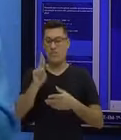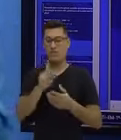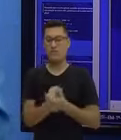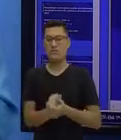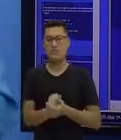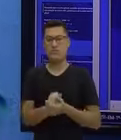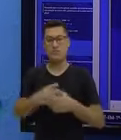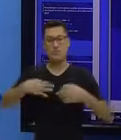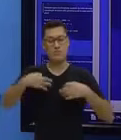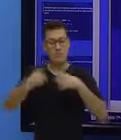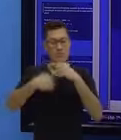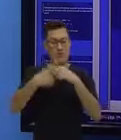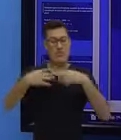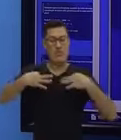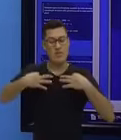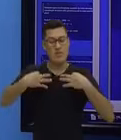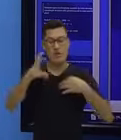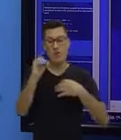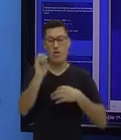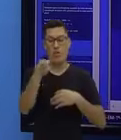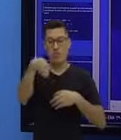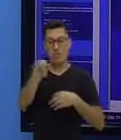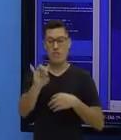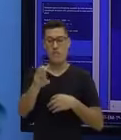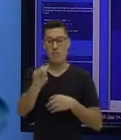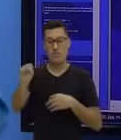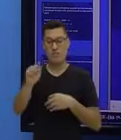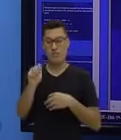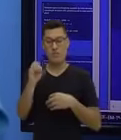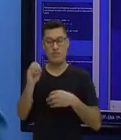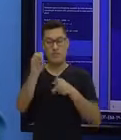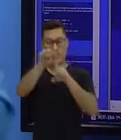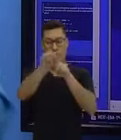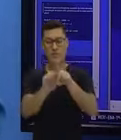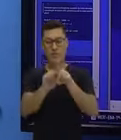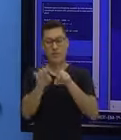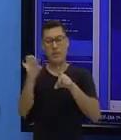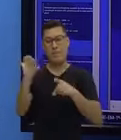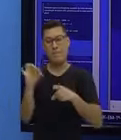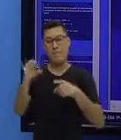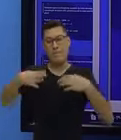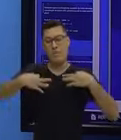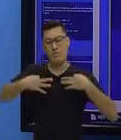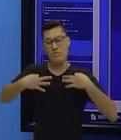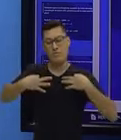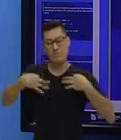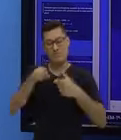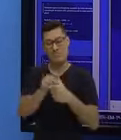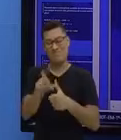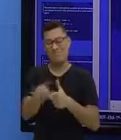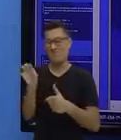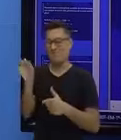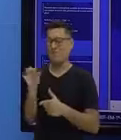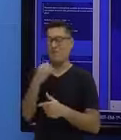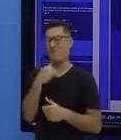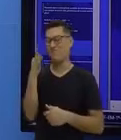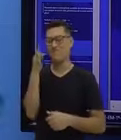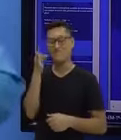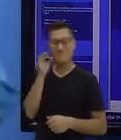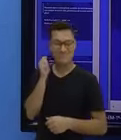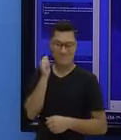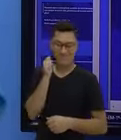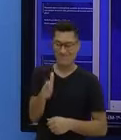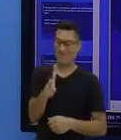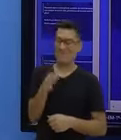bastante camisa, a comissão dele vai ser boa, não é isso? Se naquele mês ele vender poucas camisas, a comissão já vai ser um pouco ruim. Então, tu começa a perceber